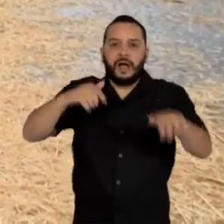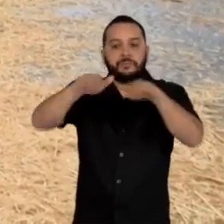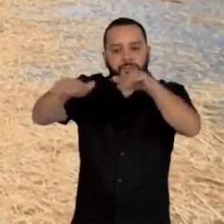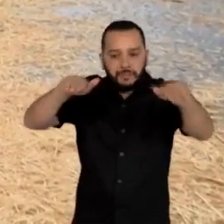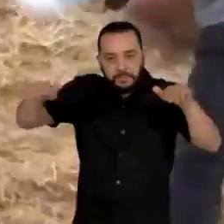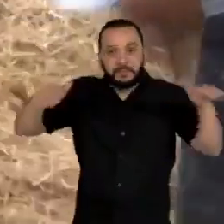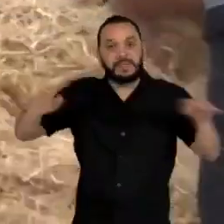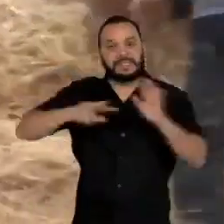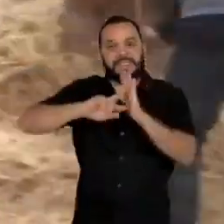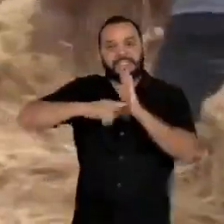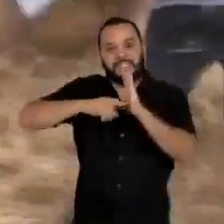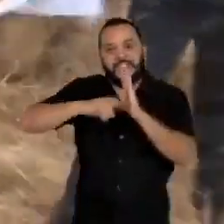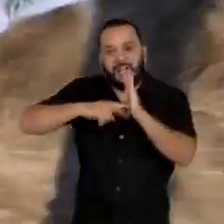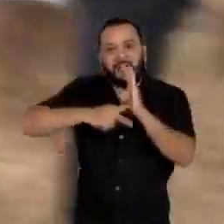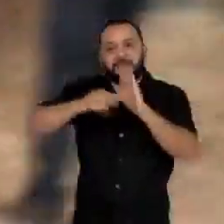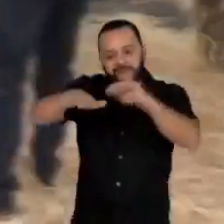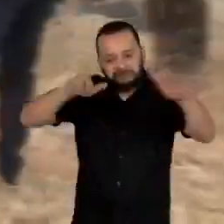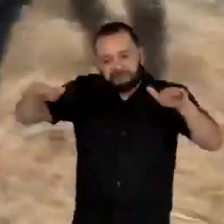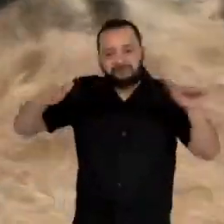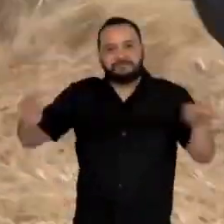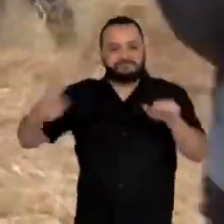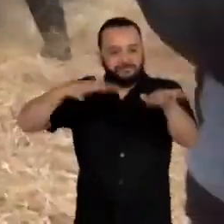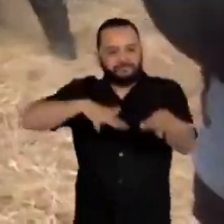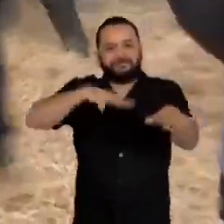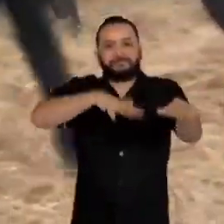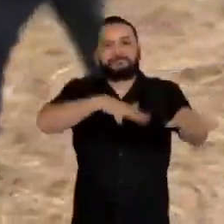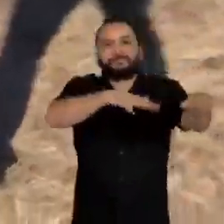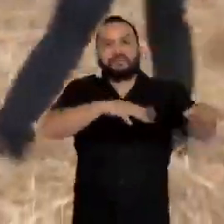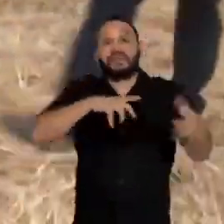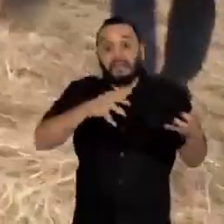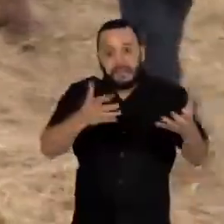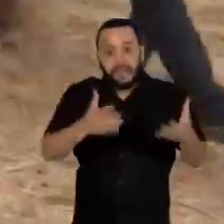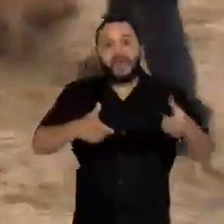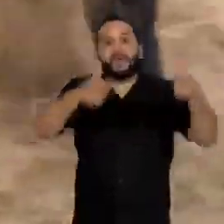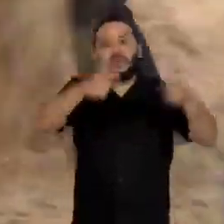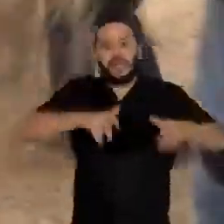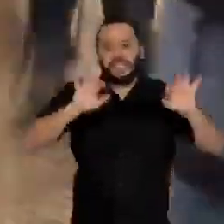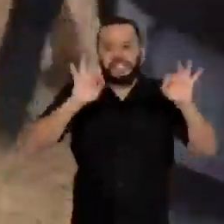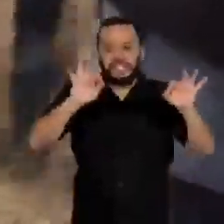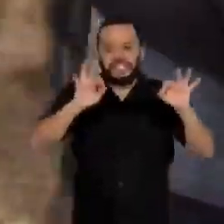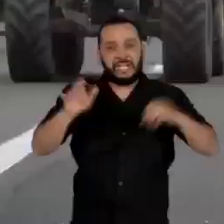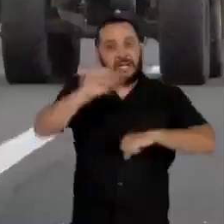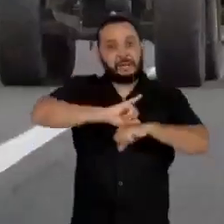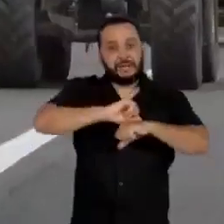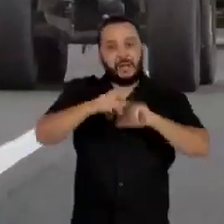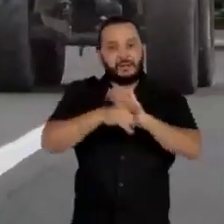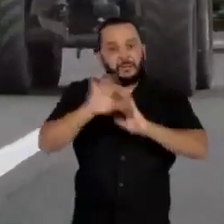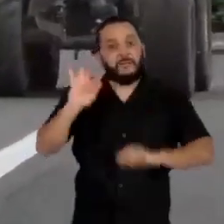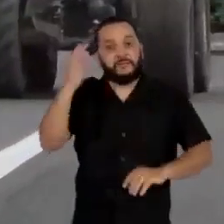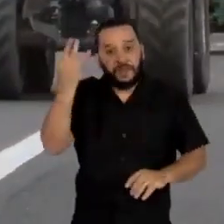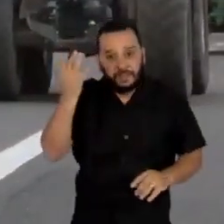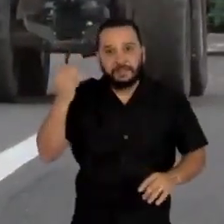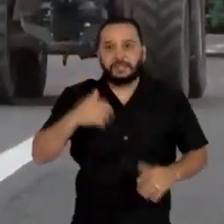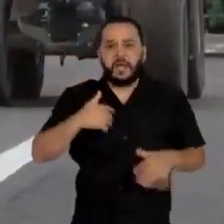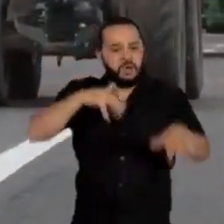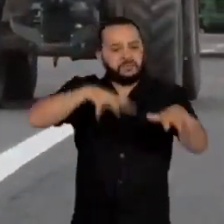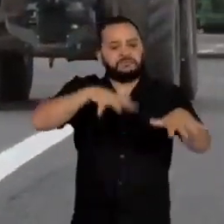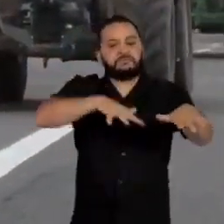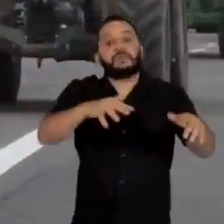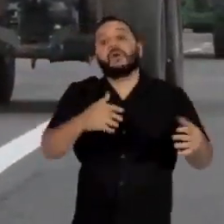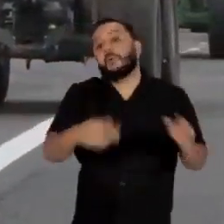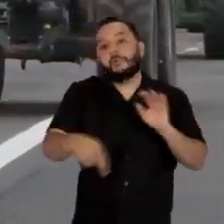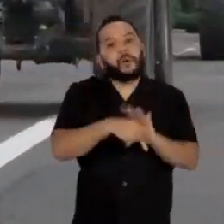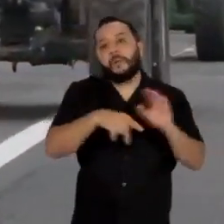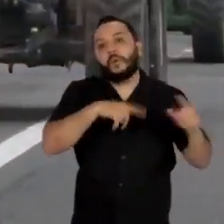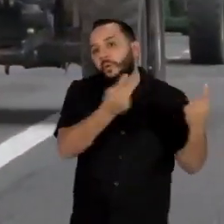pelos sindicatos, tem como destino uma das avenidas mais luxuosas da capital francesa. O protesto é contra as